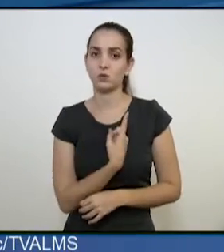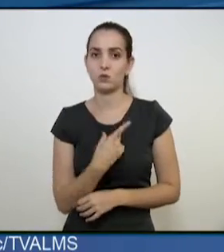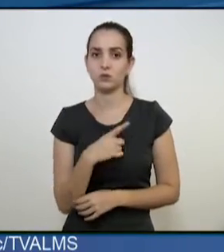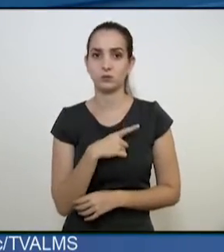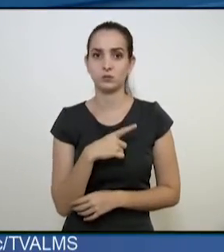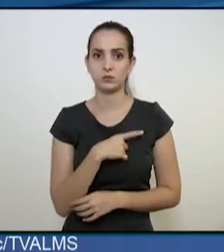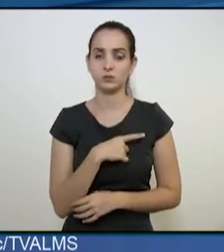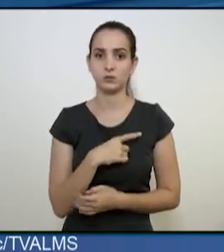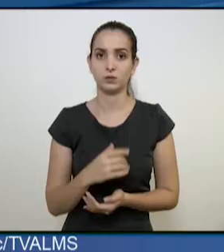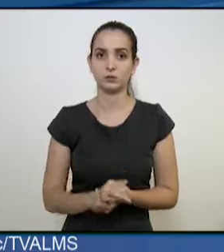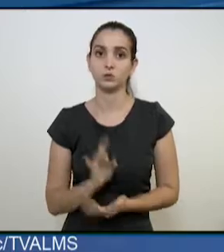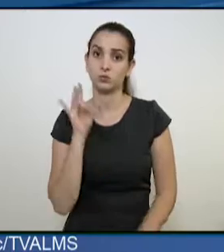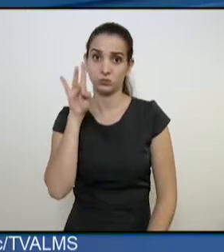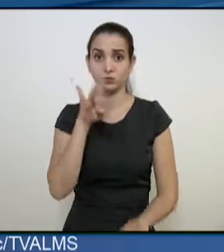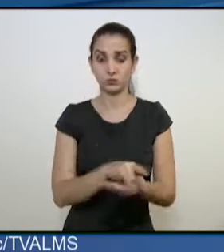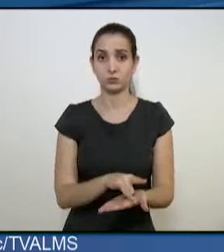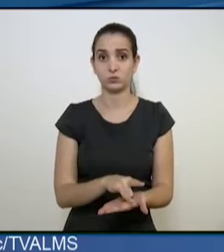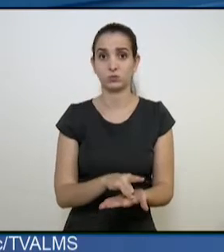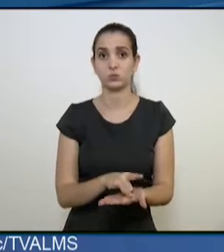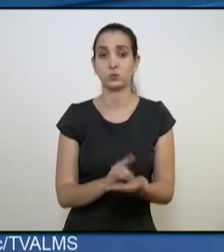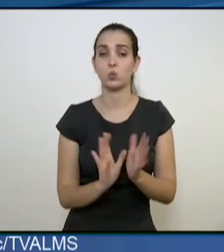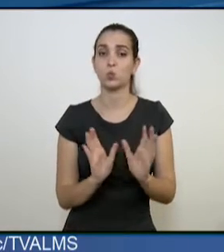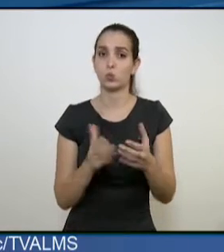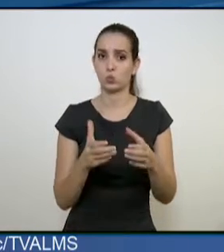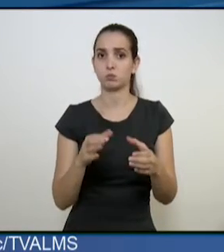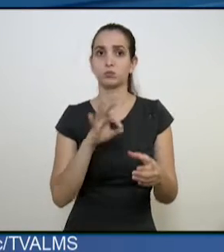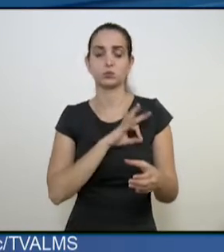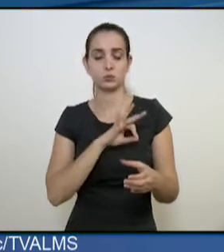quadro efetivo da Polícia